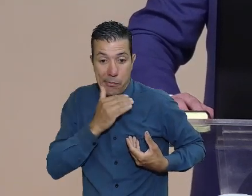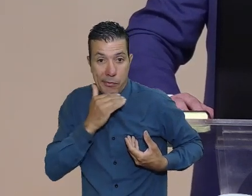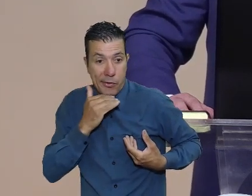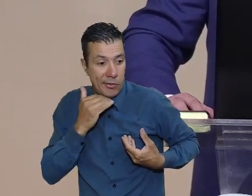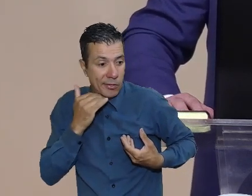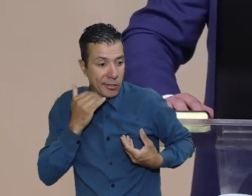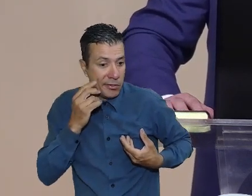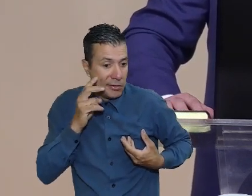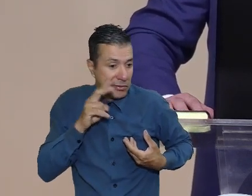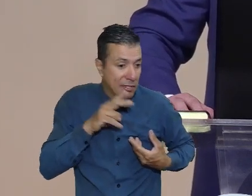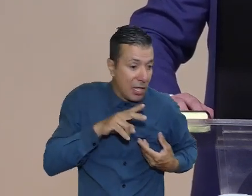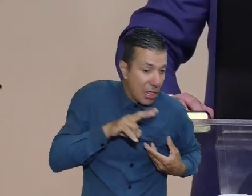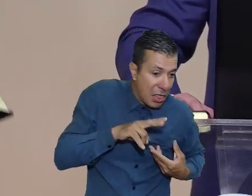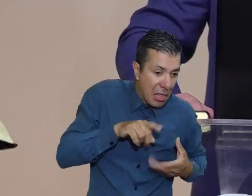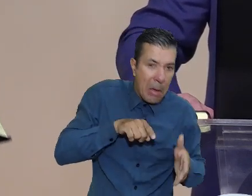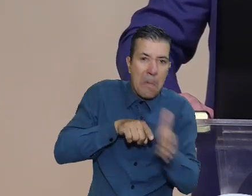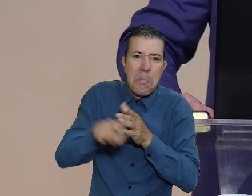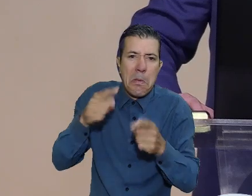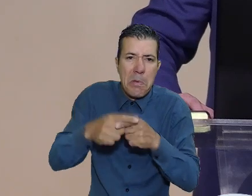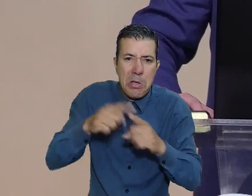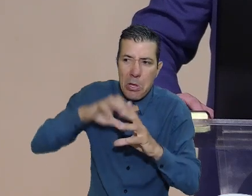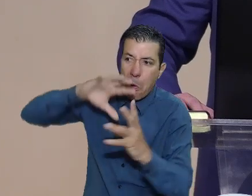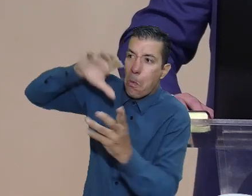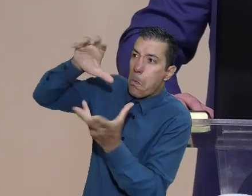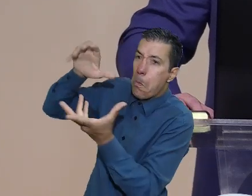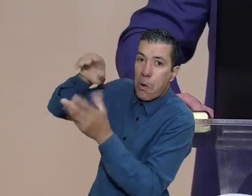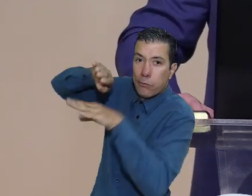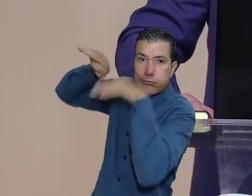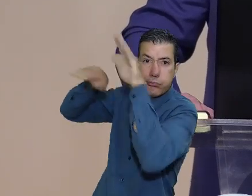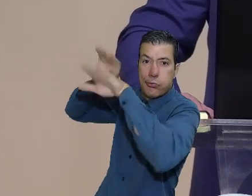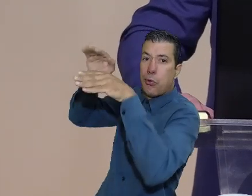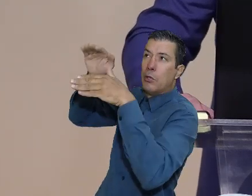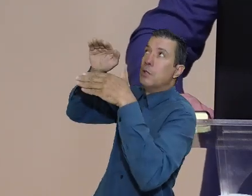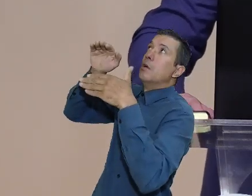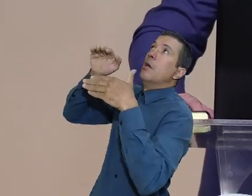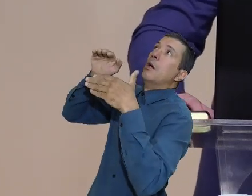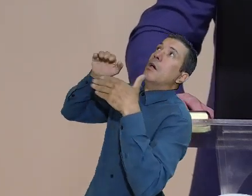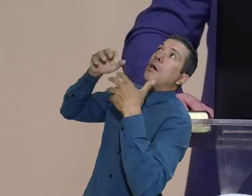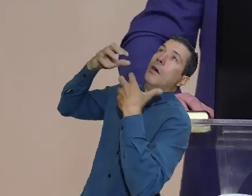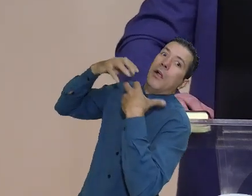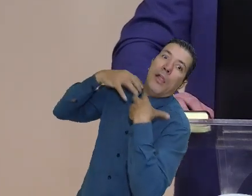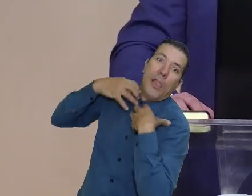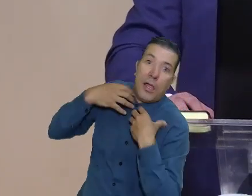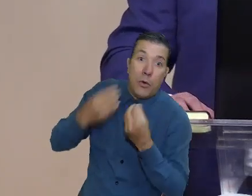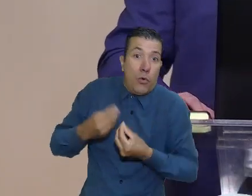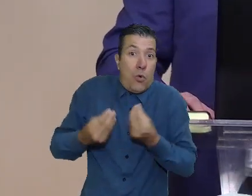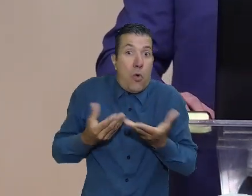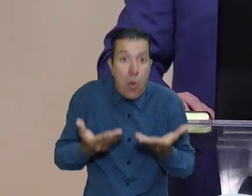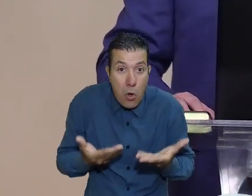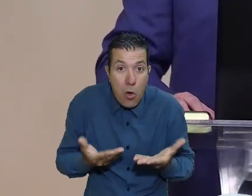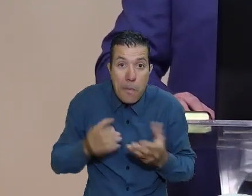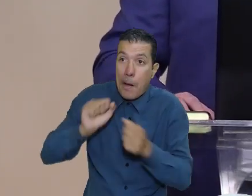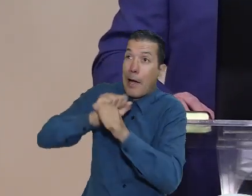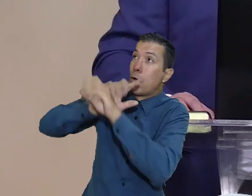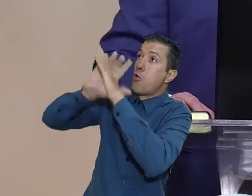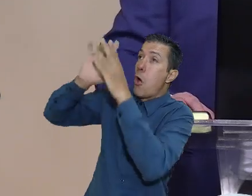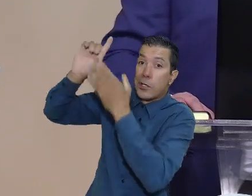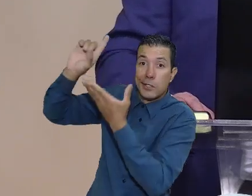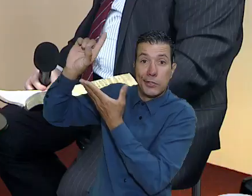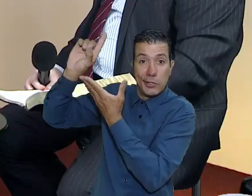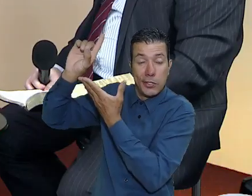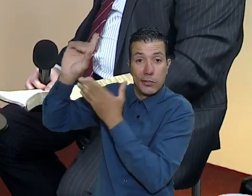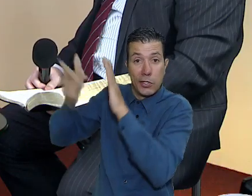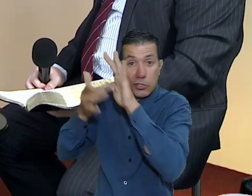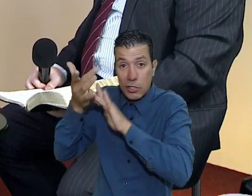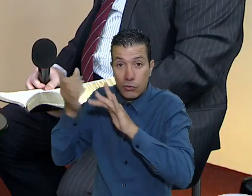não a achará. Ele vai pedir que os montes caiam sobre ele, mas eles não cairão. Imagine, então, a glória de Deus,